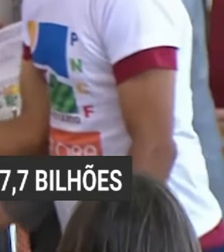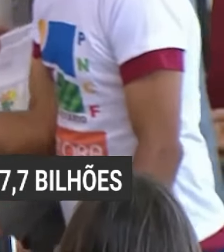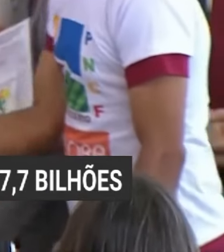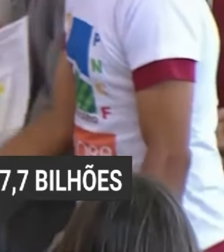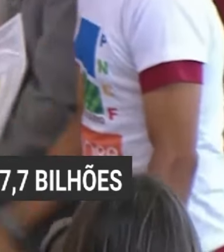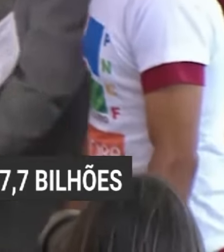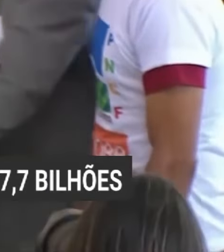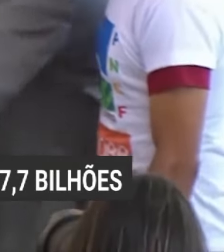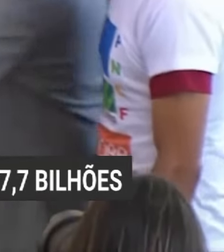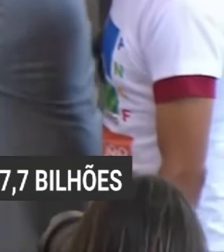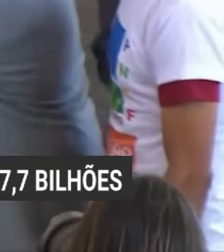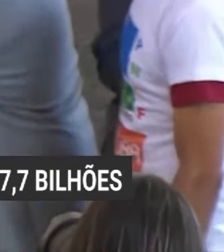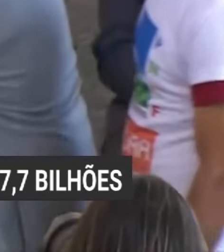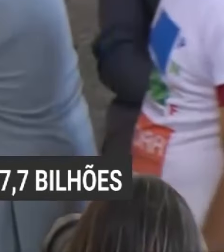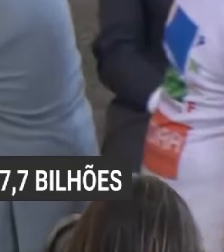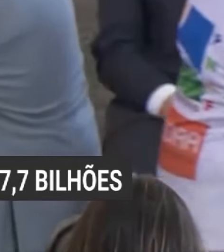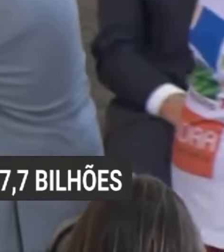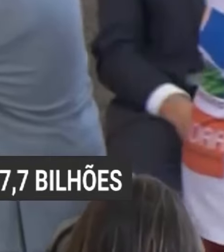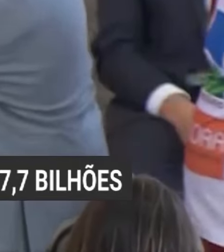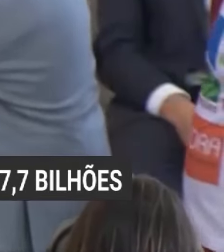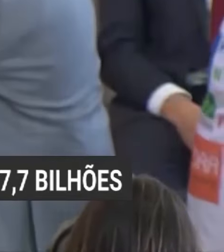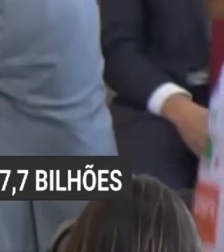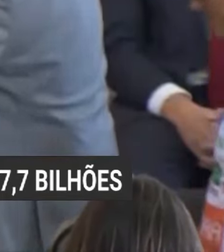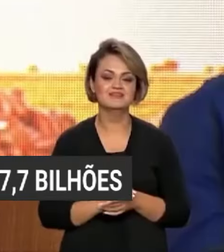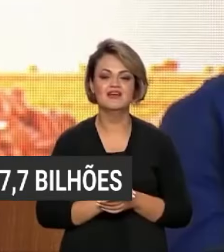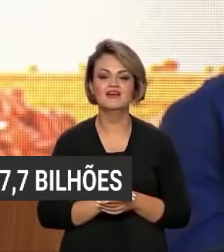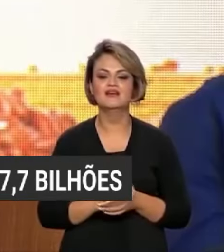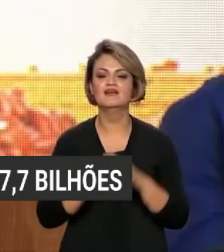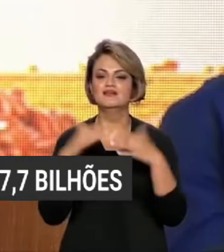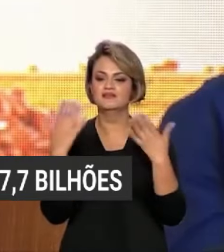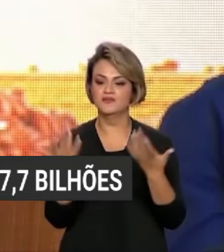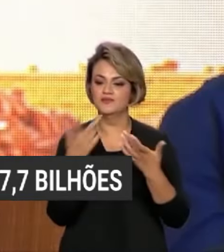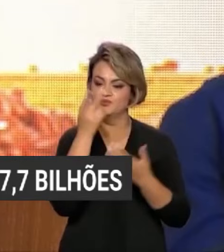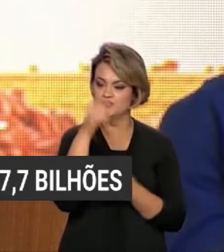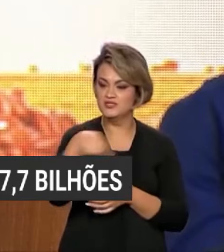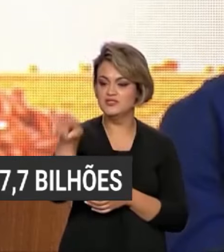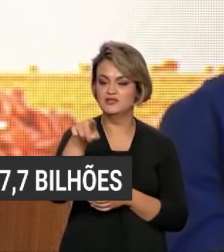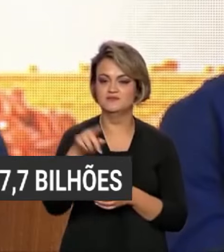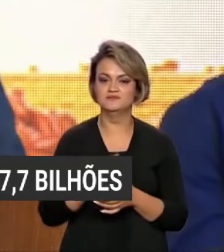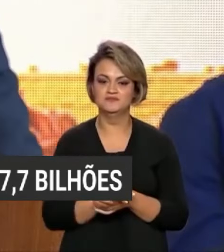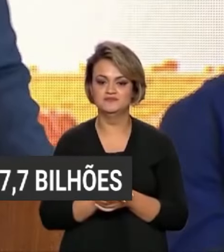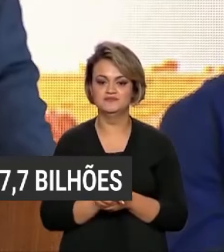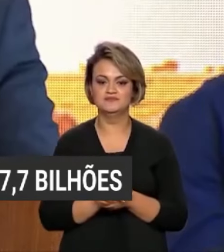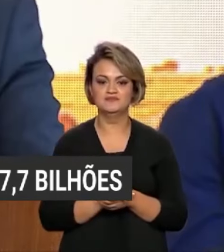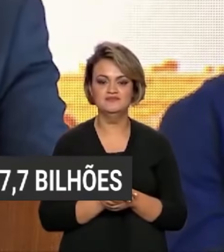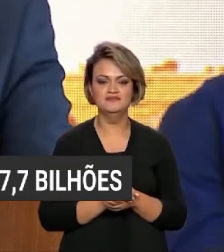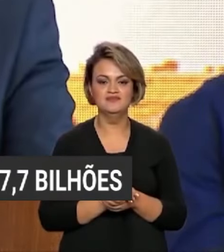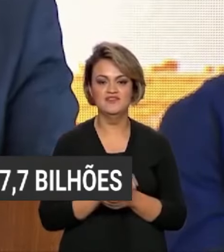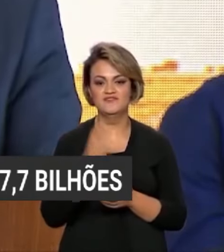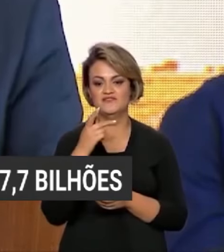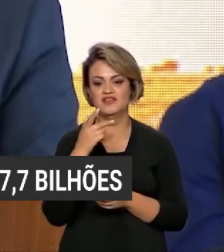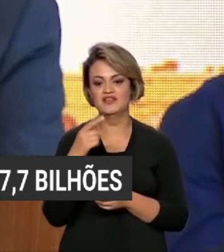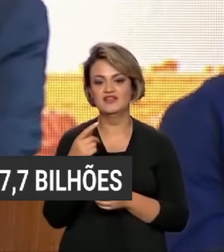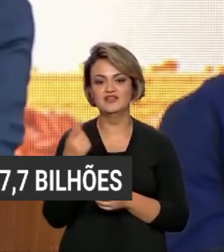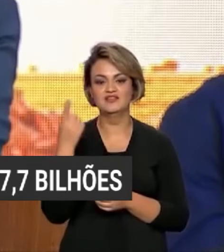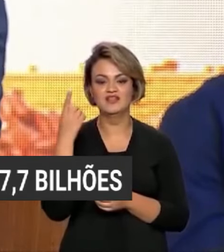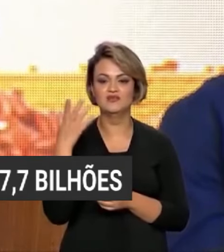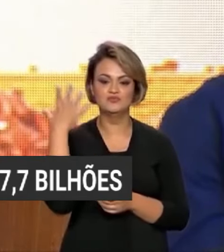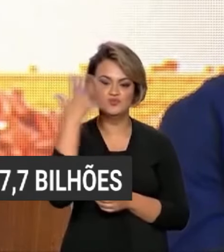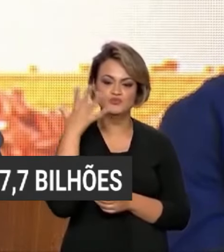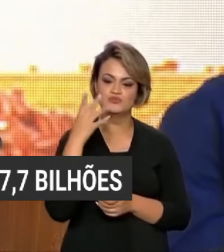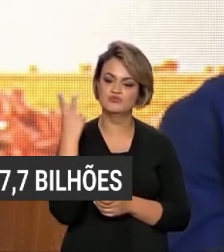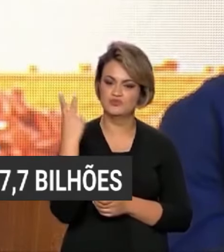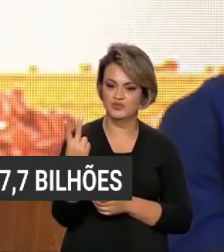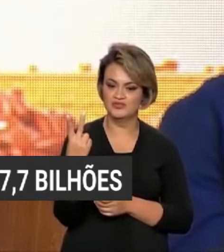de recursos voltados à Agricultura Familiar o presidente também destacou a necessidade de se combater as